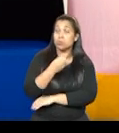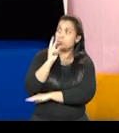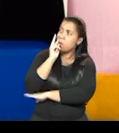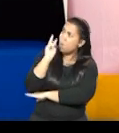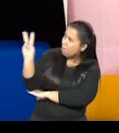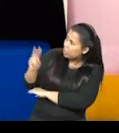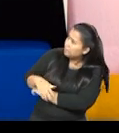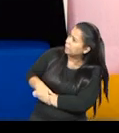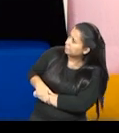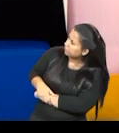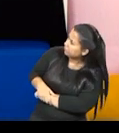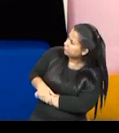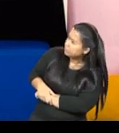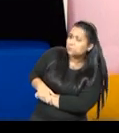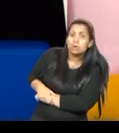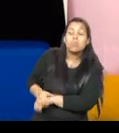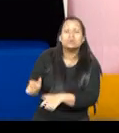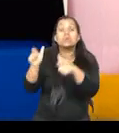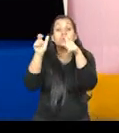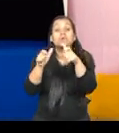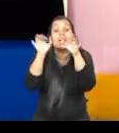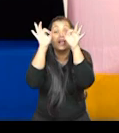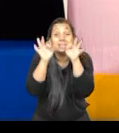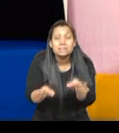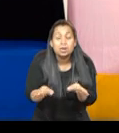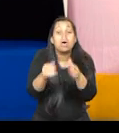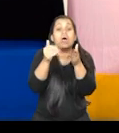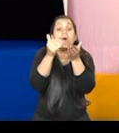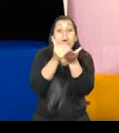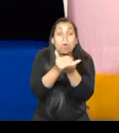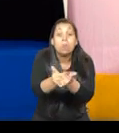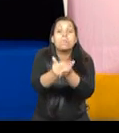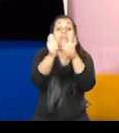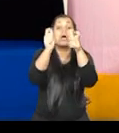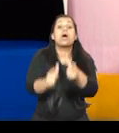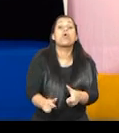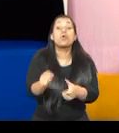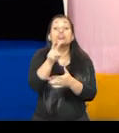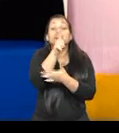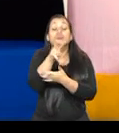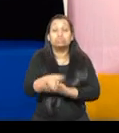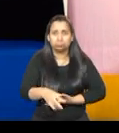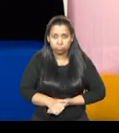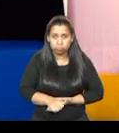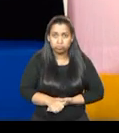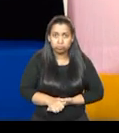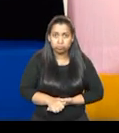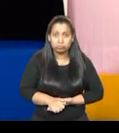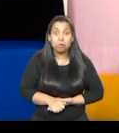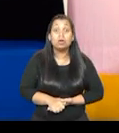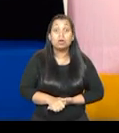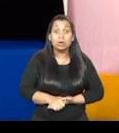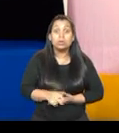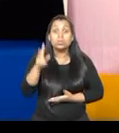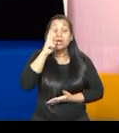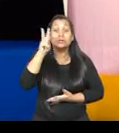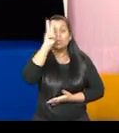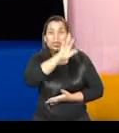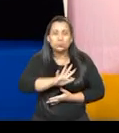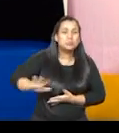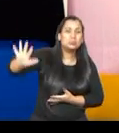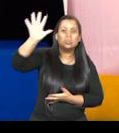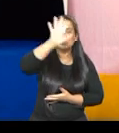ele, a gente não tem um lugar exato de onde começar essa leitura. Nós fazemos uma leitura global, como